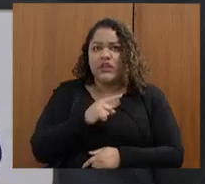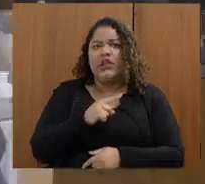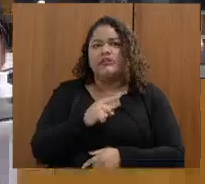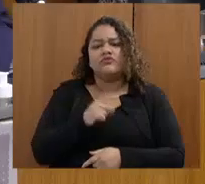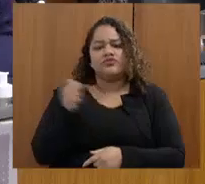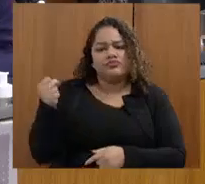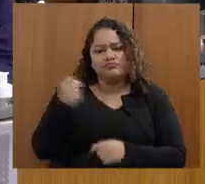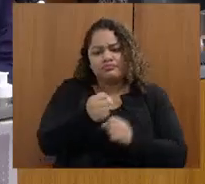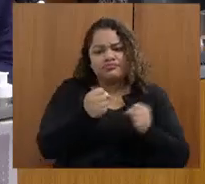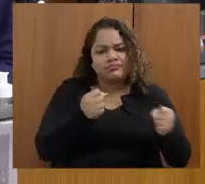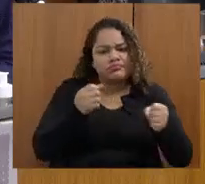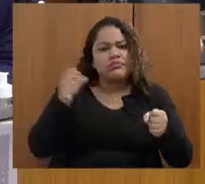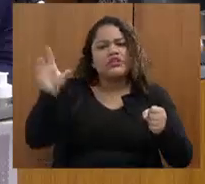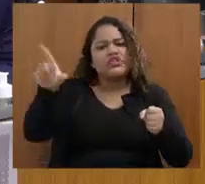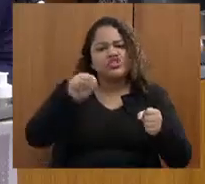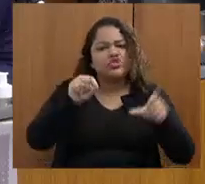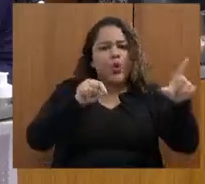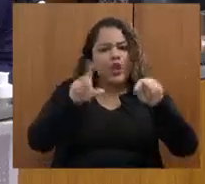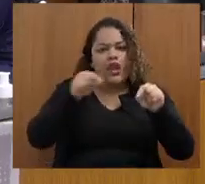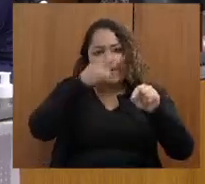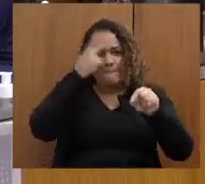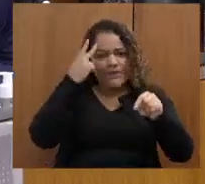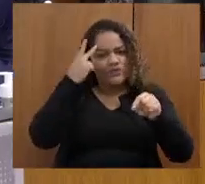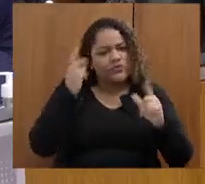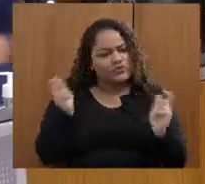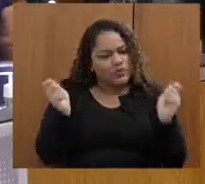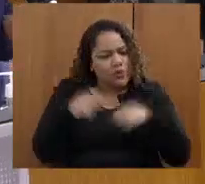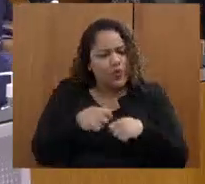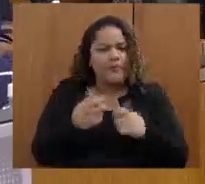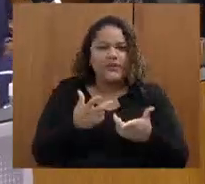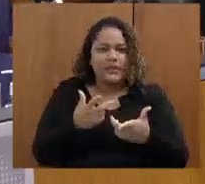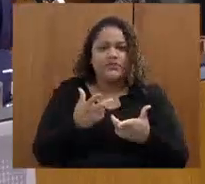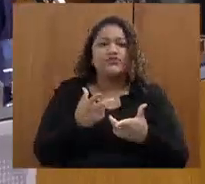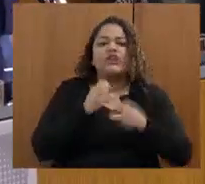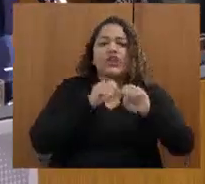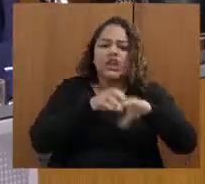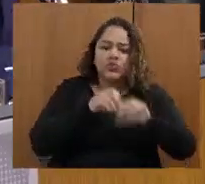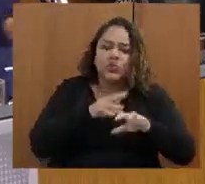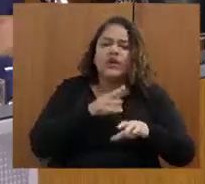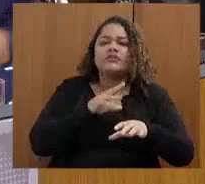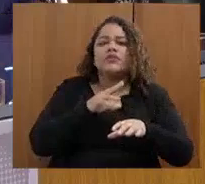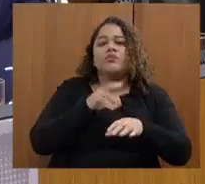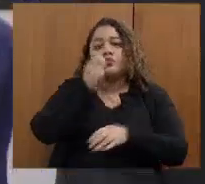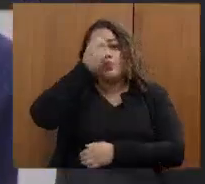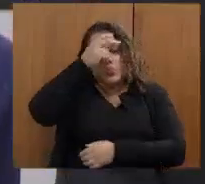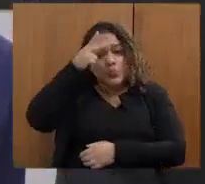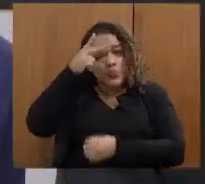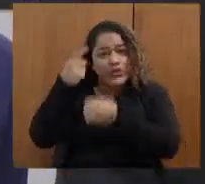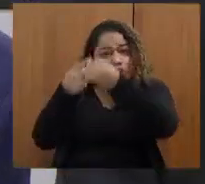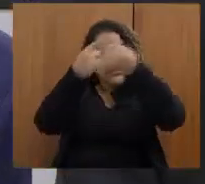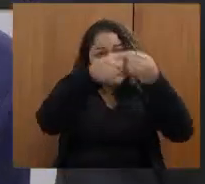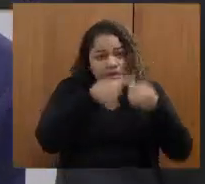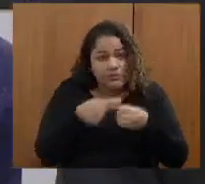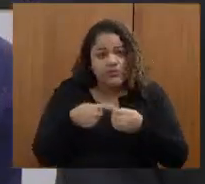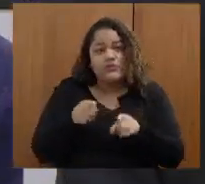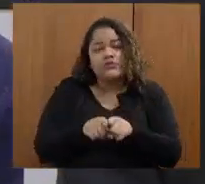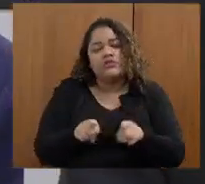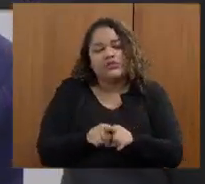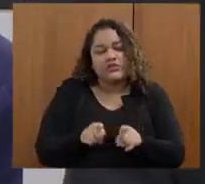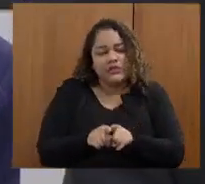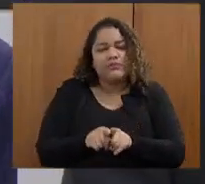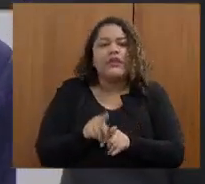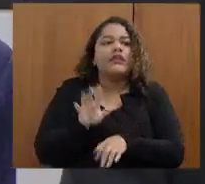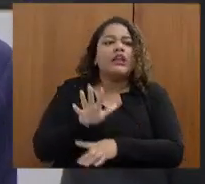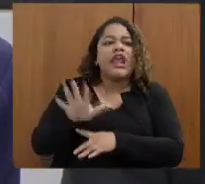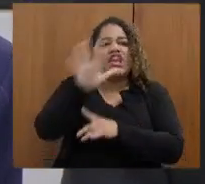competentes à frente da educação dos Municípios da região e nosso estado é só nós